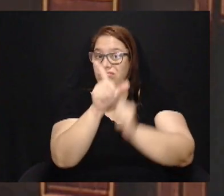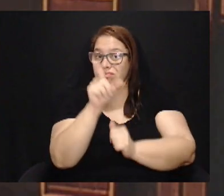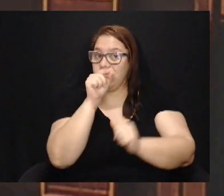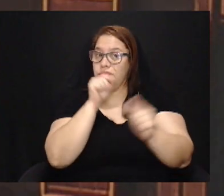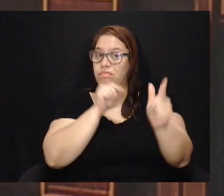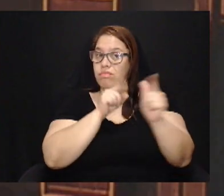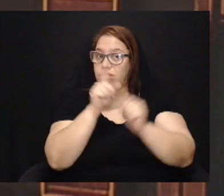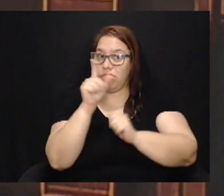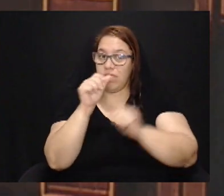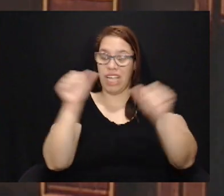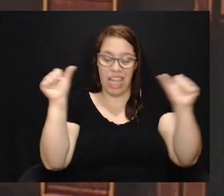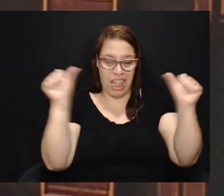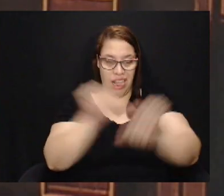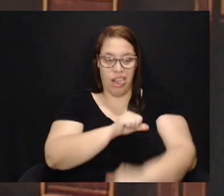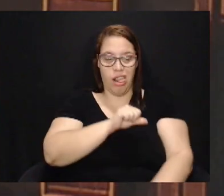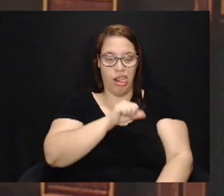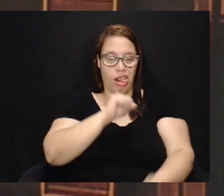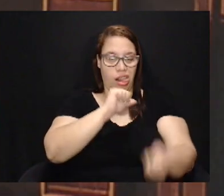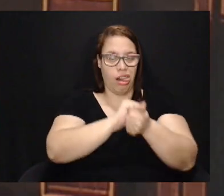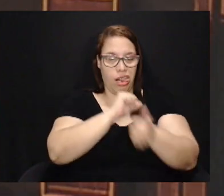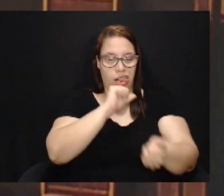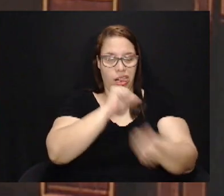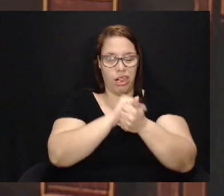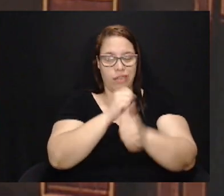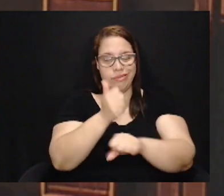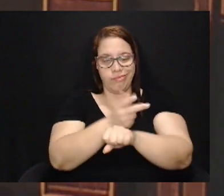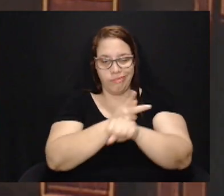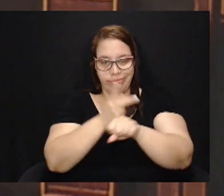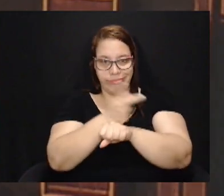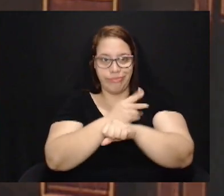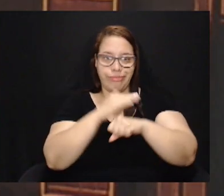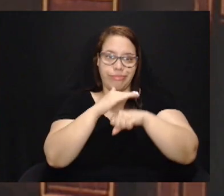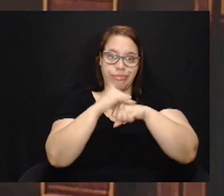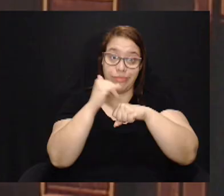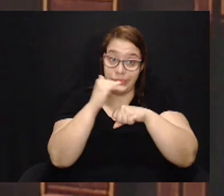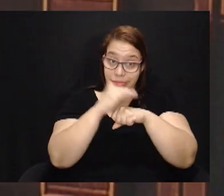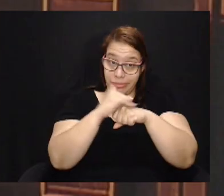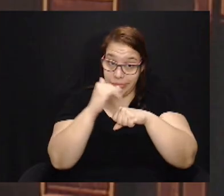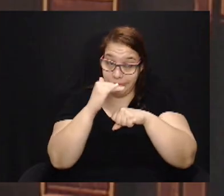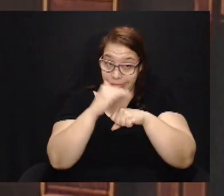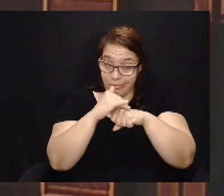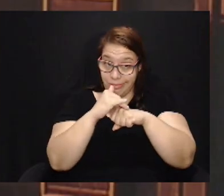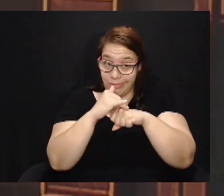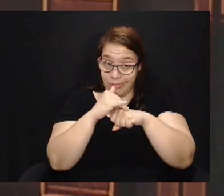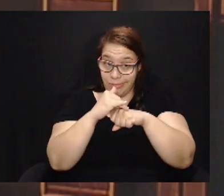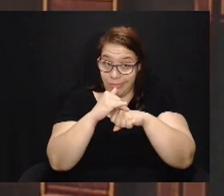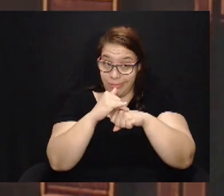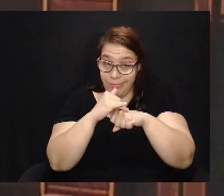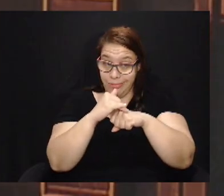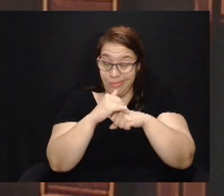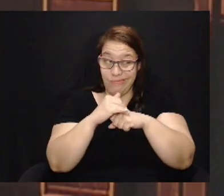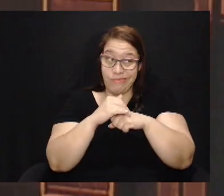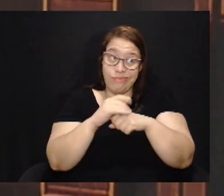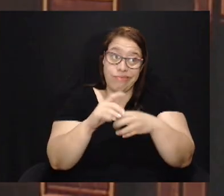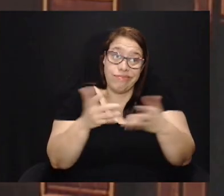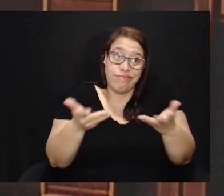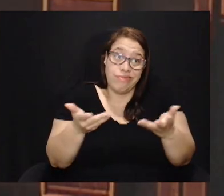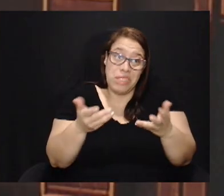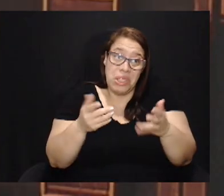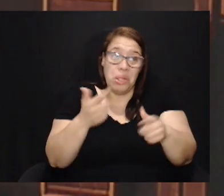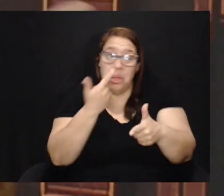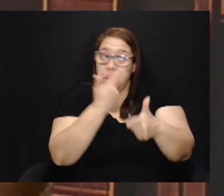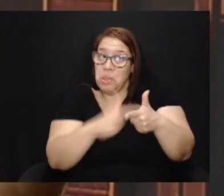péssima qualidade, por uma busca afetiva, né? E na grande maioria das vezes não é por problema financeiro,